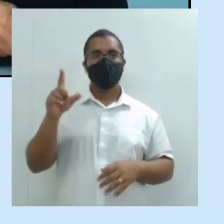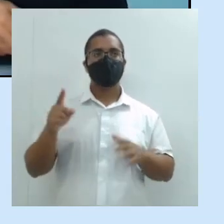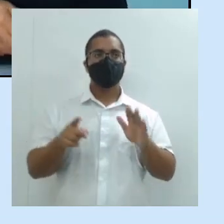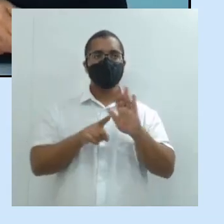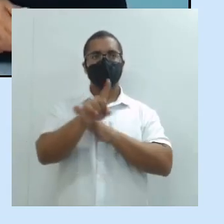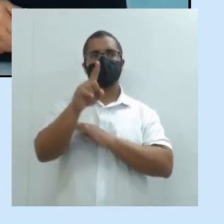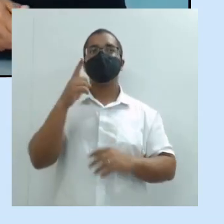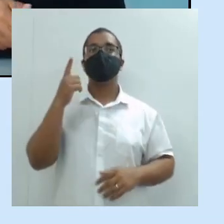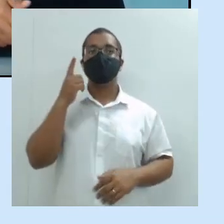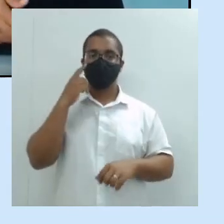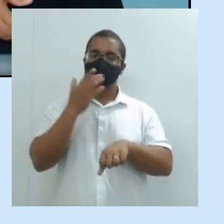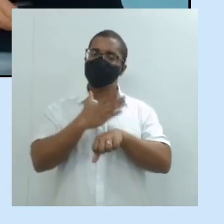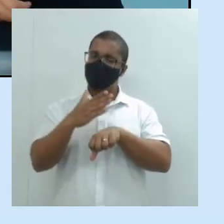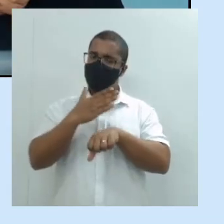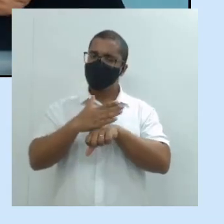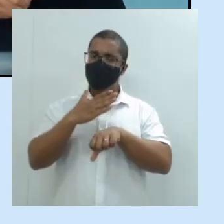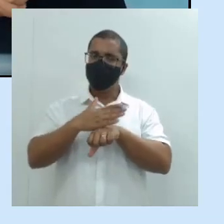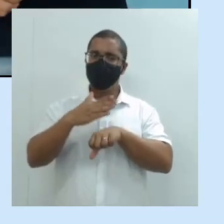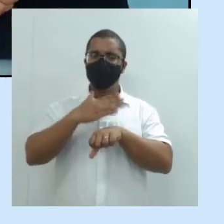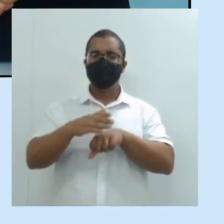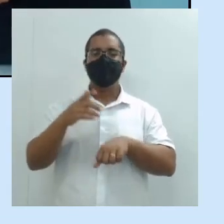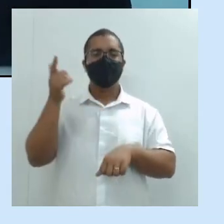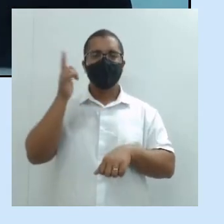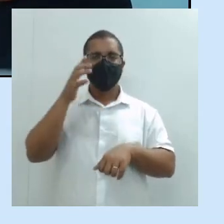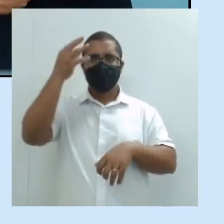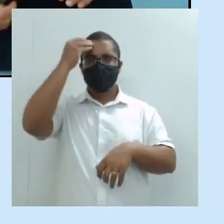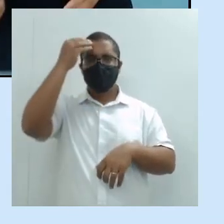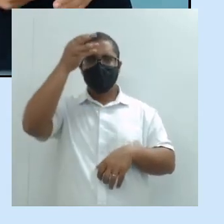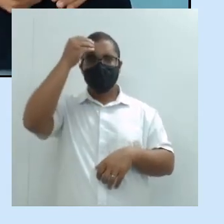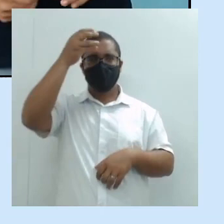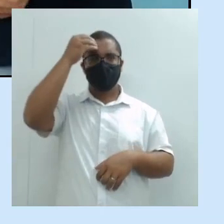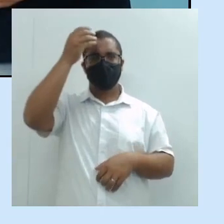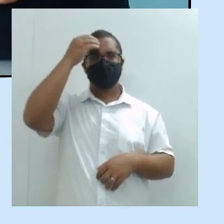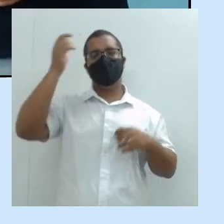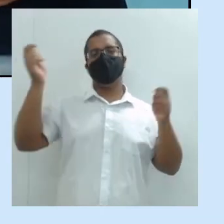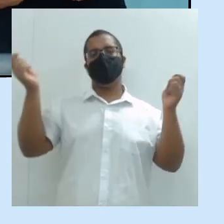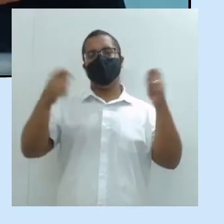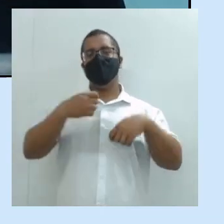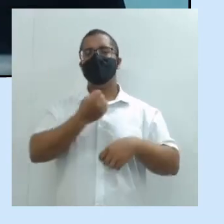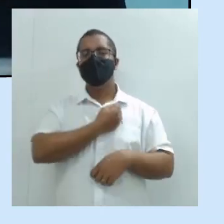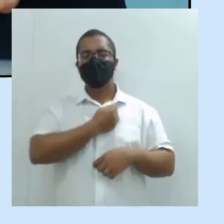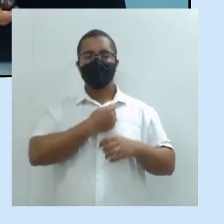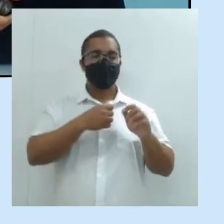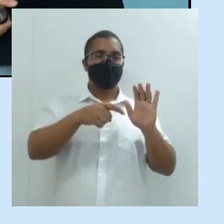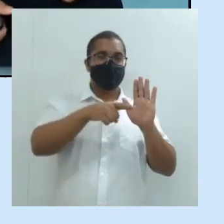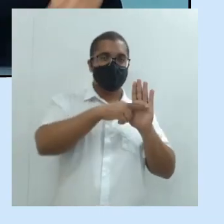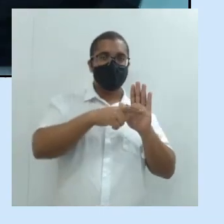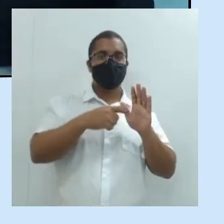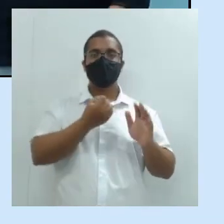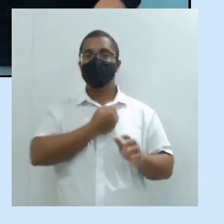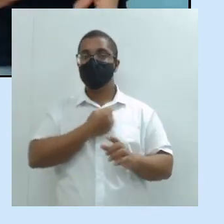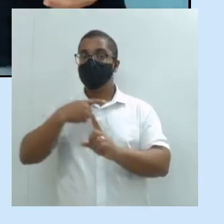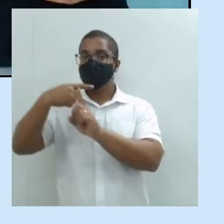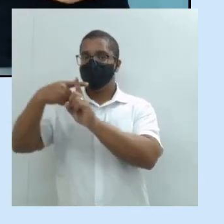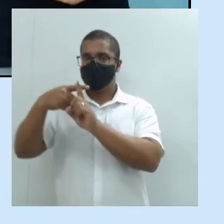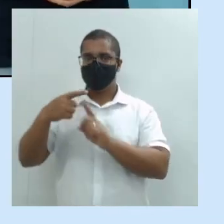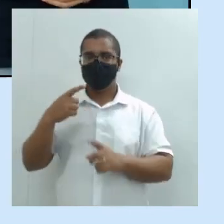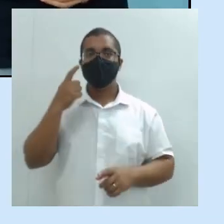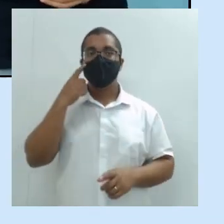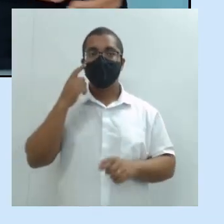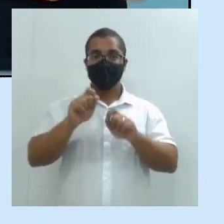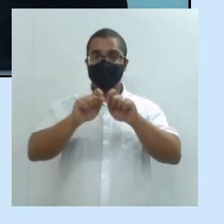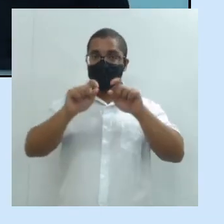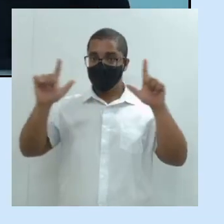questões, exercitando que a gente começa a fortalecer a ideia de números negativos e números positivos. Ellen vai mostrar para